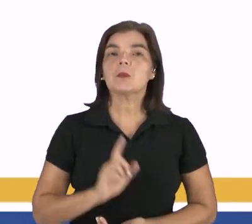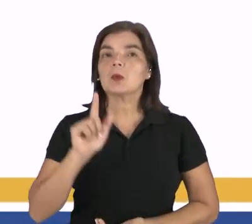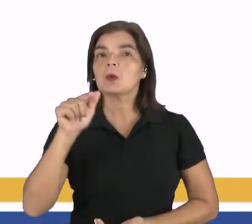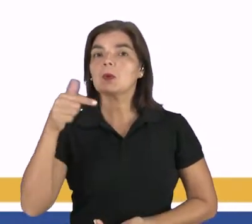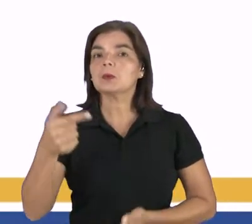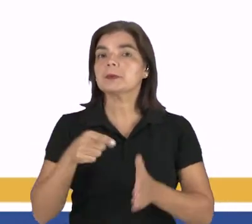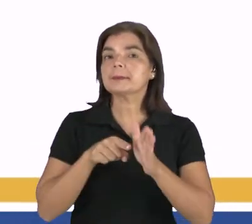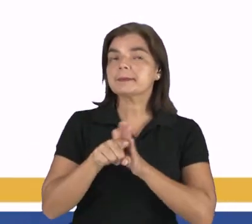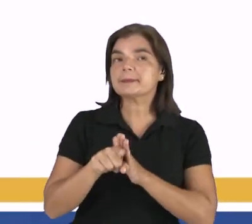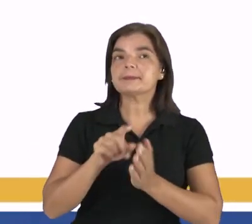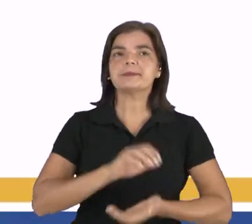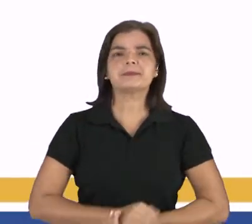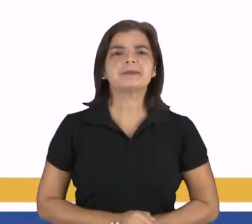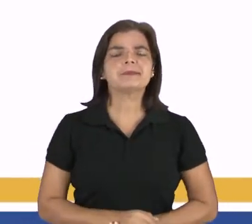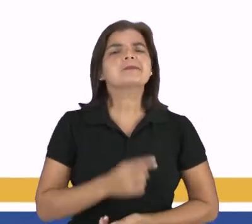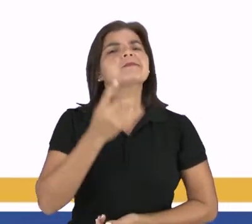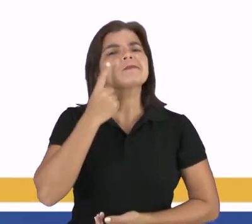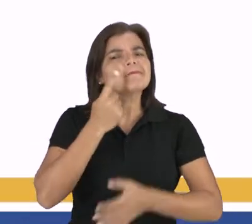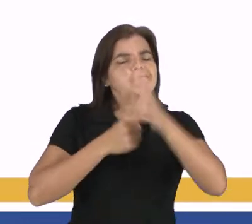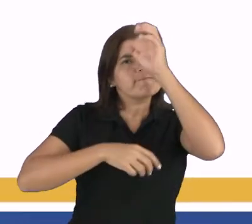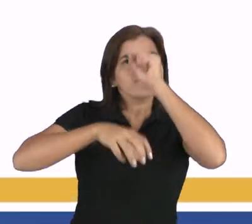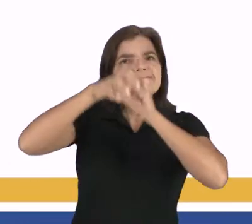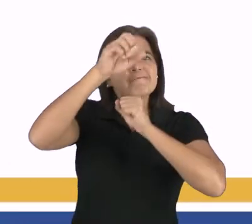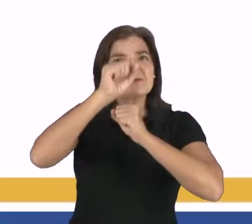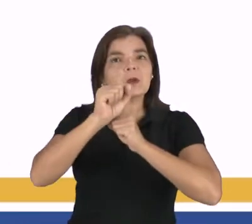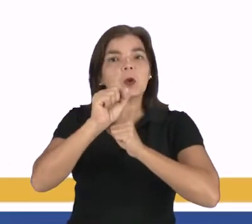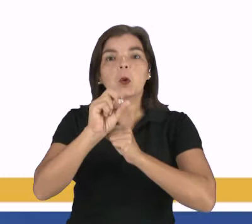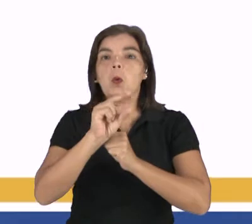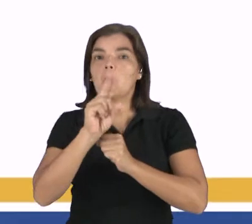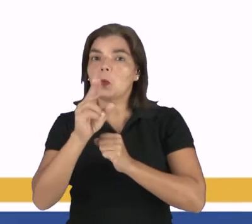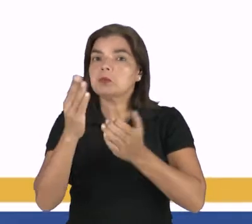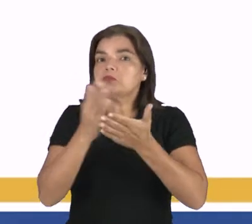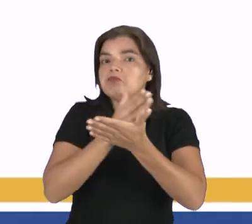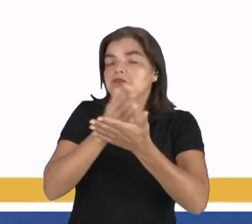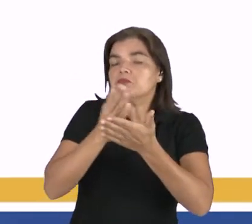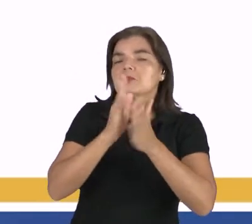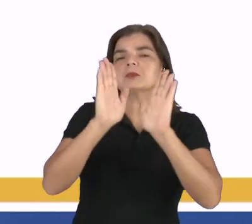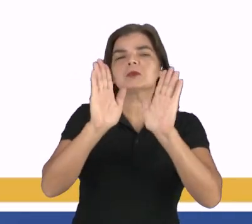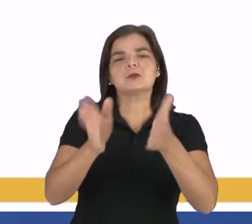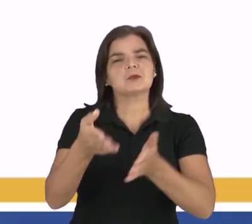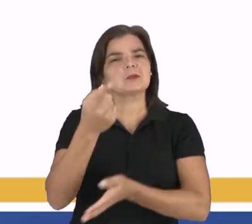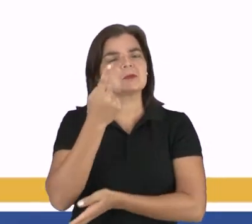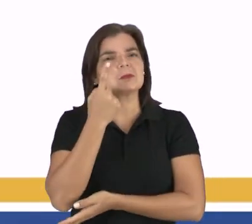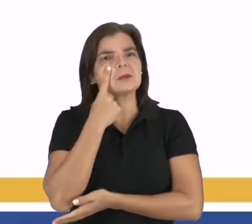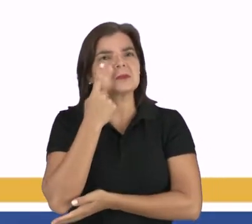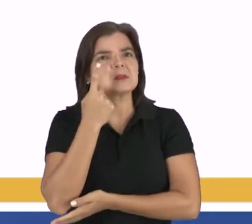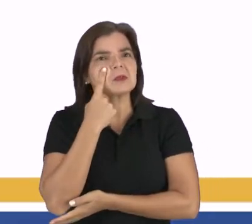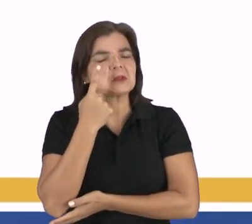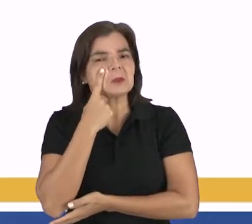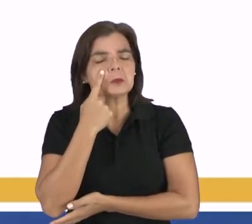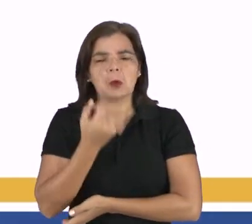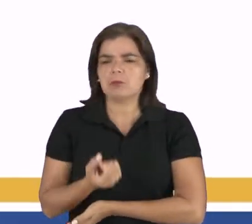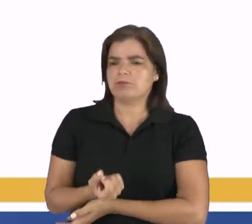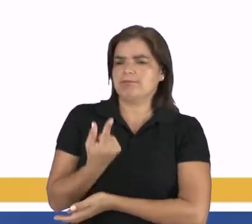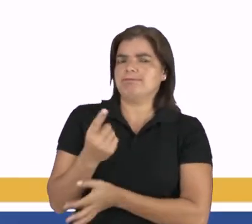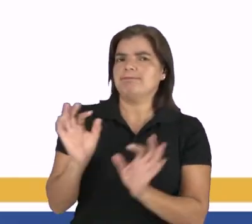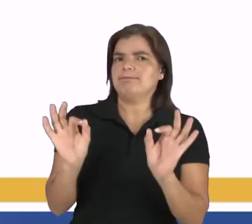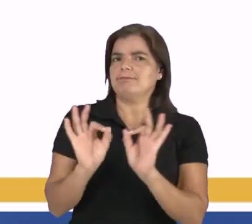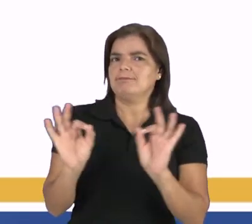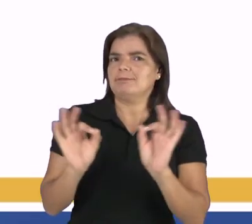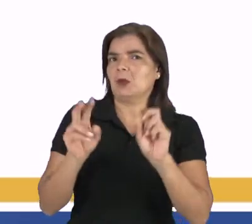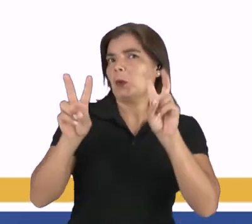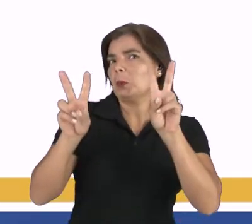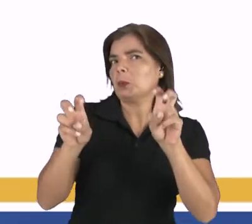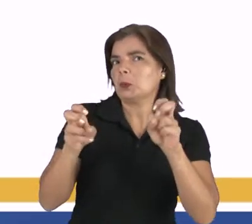Outra questão. Vamos aprender, ou para alguns que já viram, já não é estranho esse